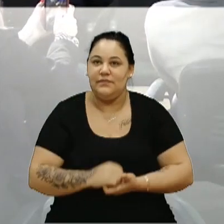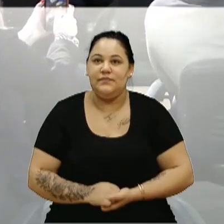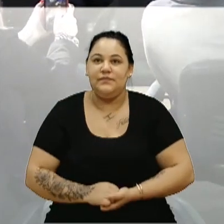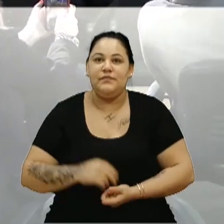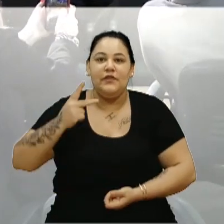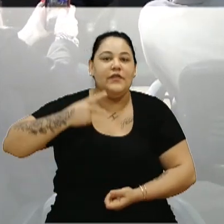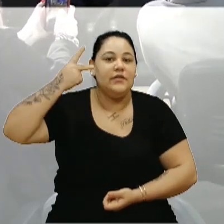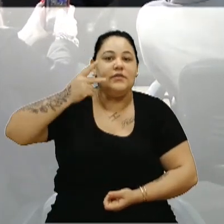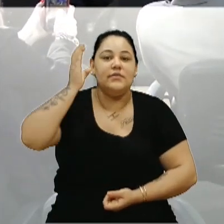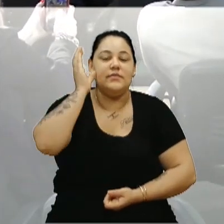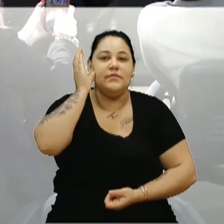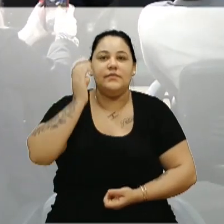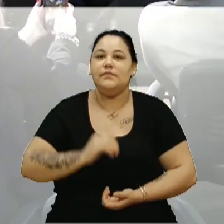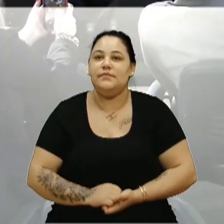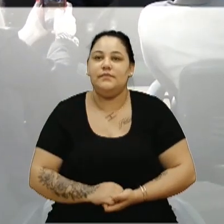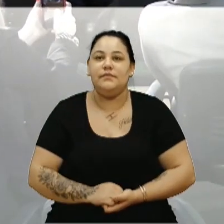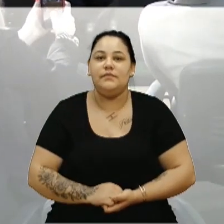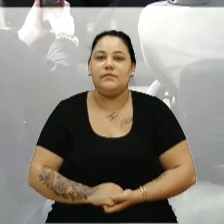Vereador Cadori.